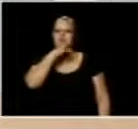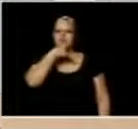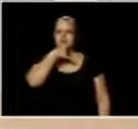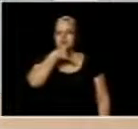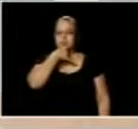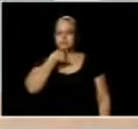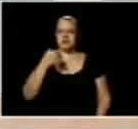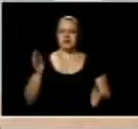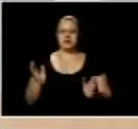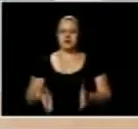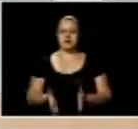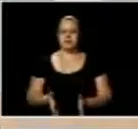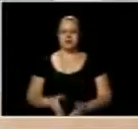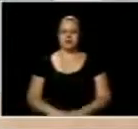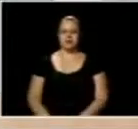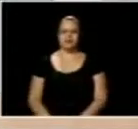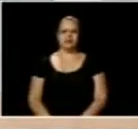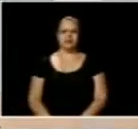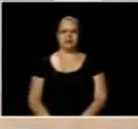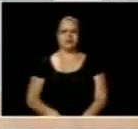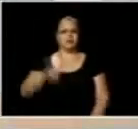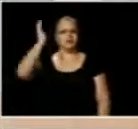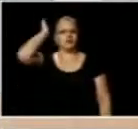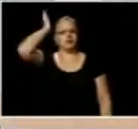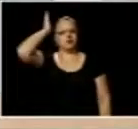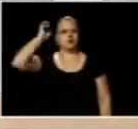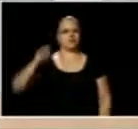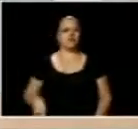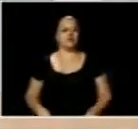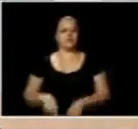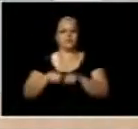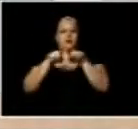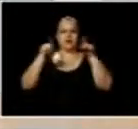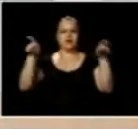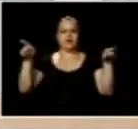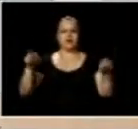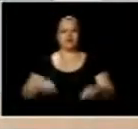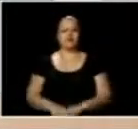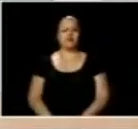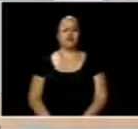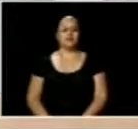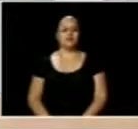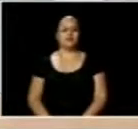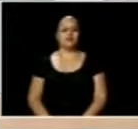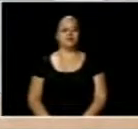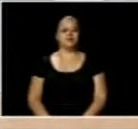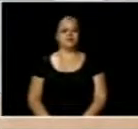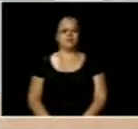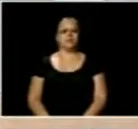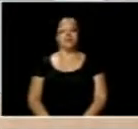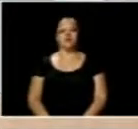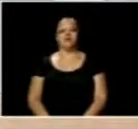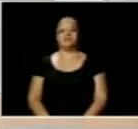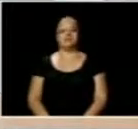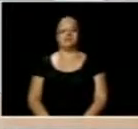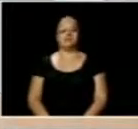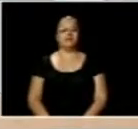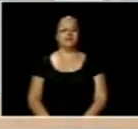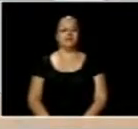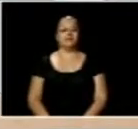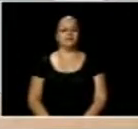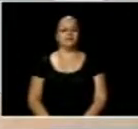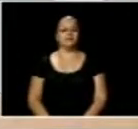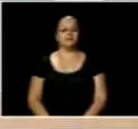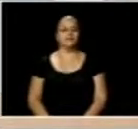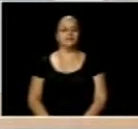nós encontramos é isso. Taubaté Shopping faz uma promoção no Dia dos Pais. Essa promoção do Taubaté